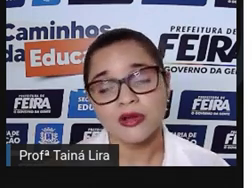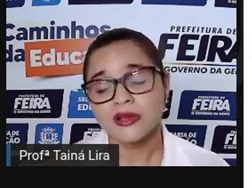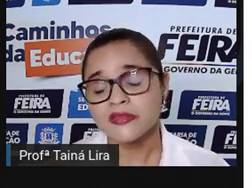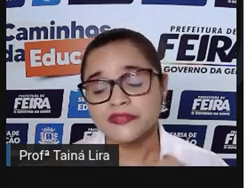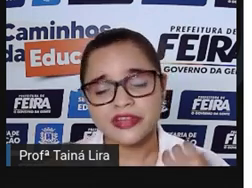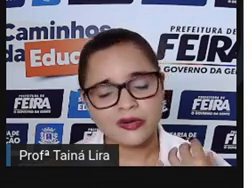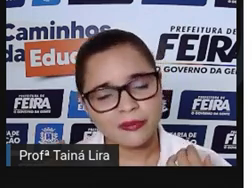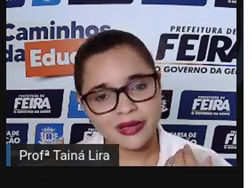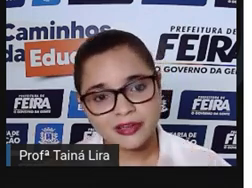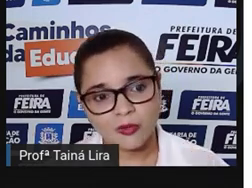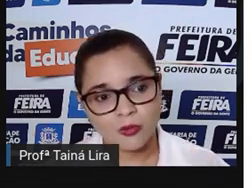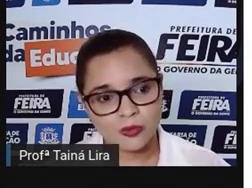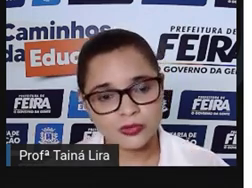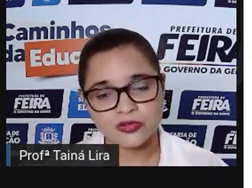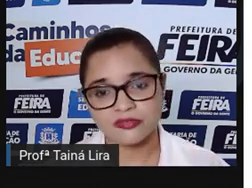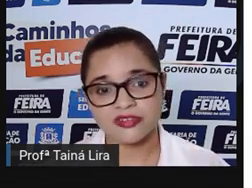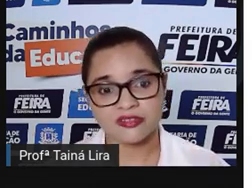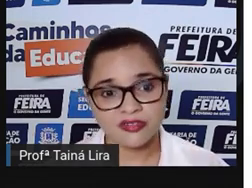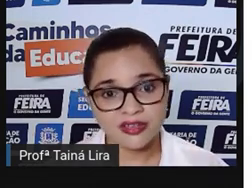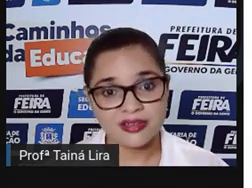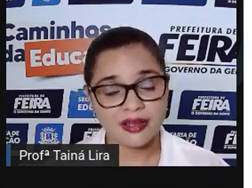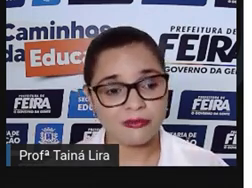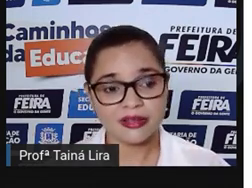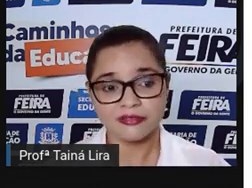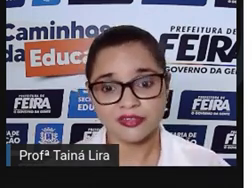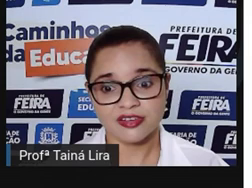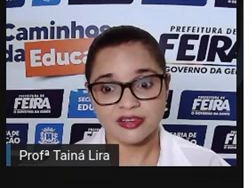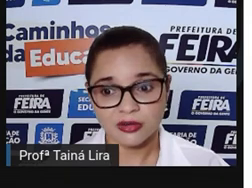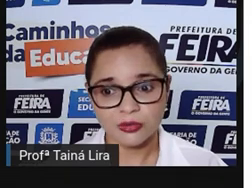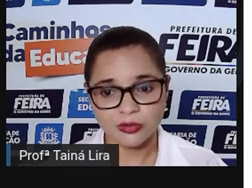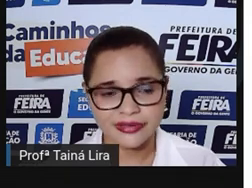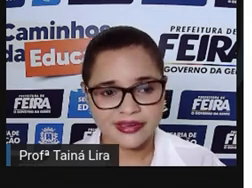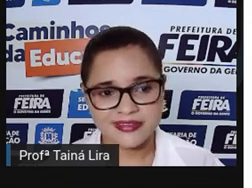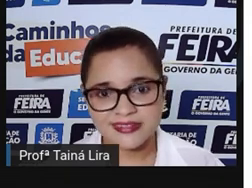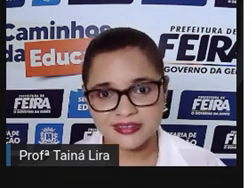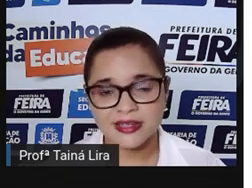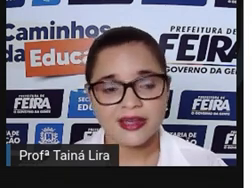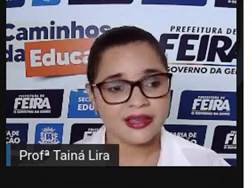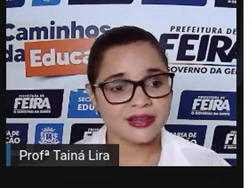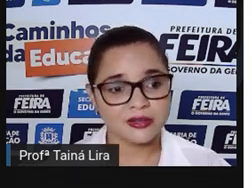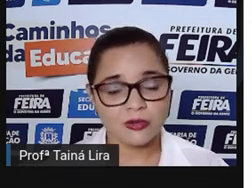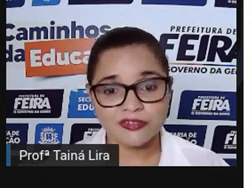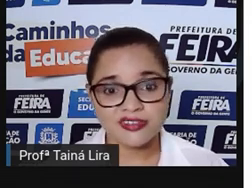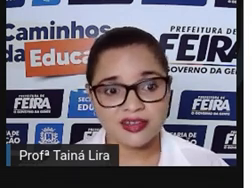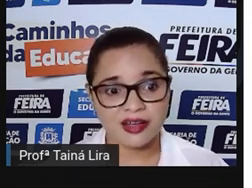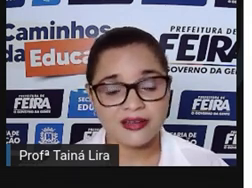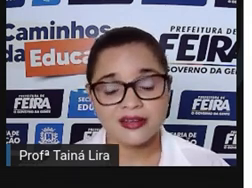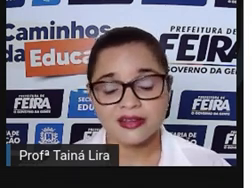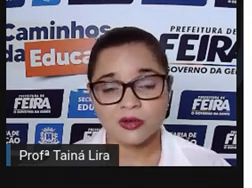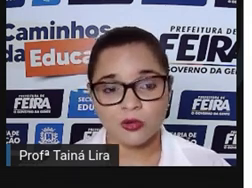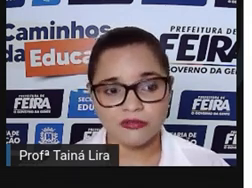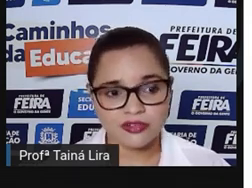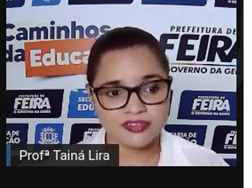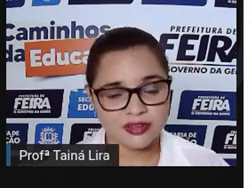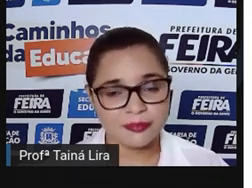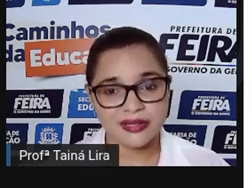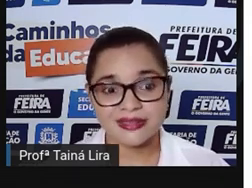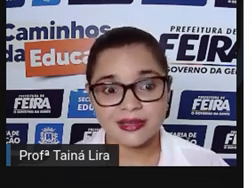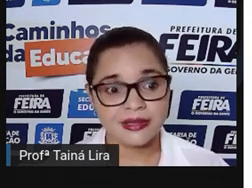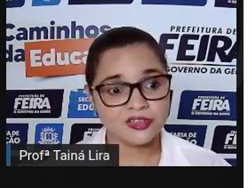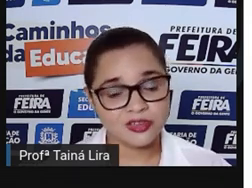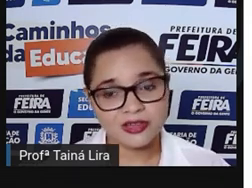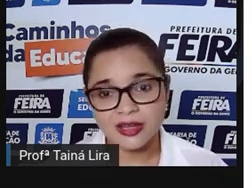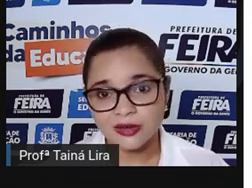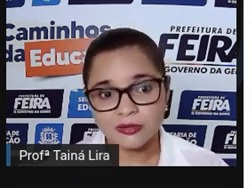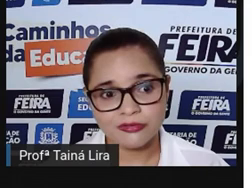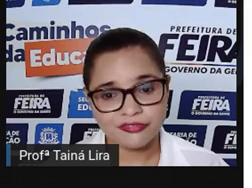então... Não marque encontro. Se você vê que tem alguém que você não conhece querendo conversar com você pela